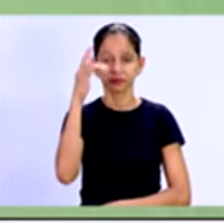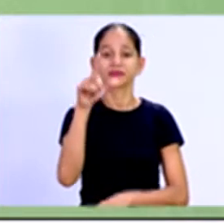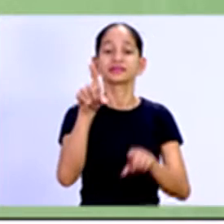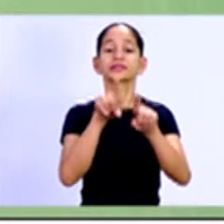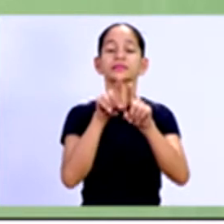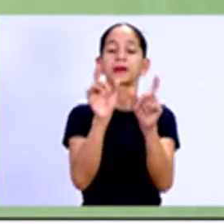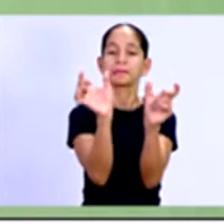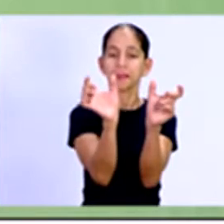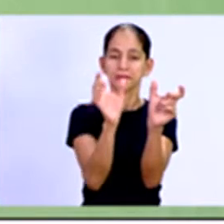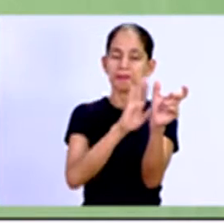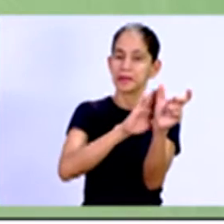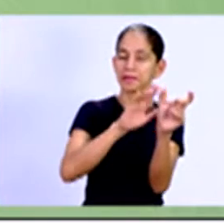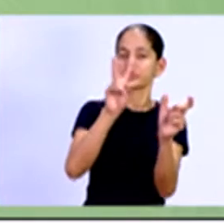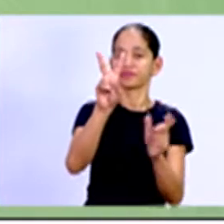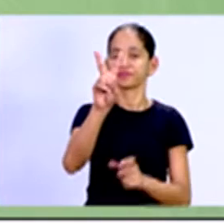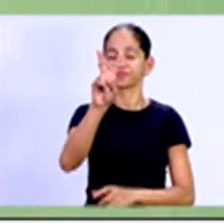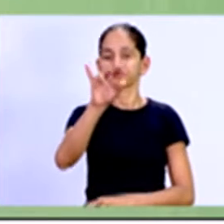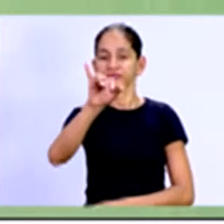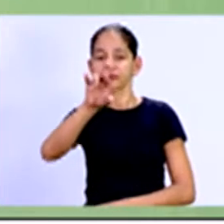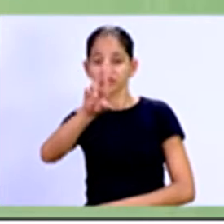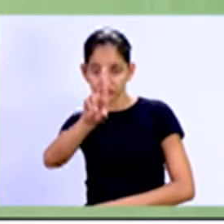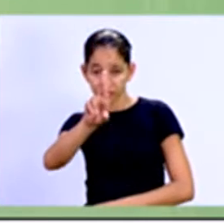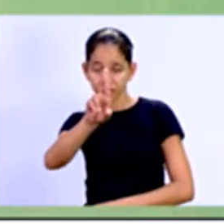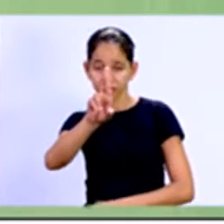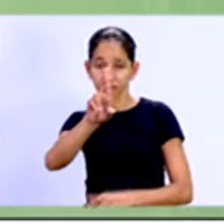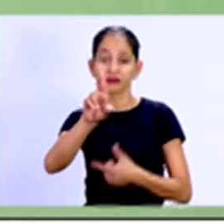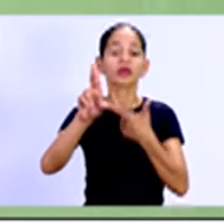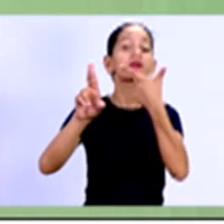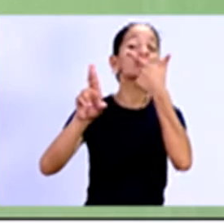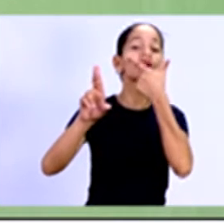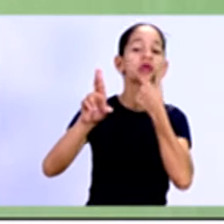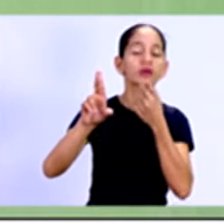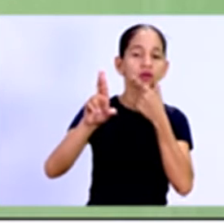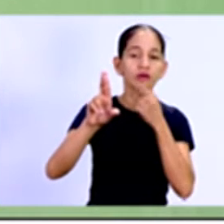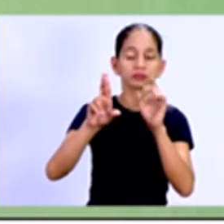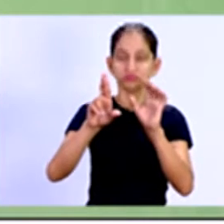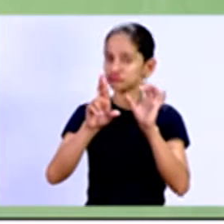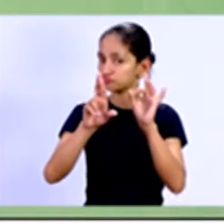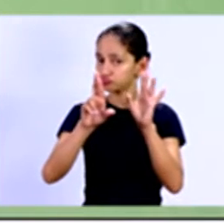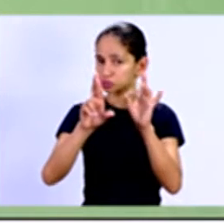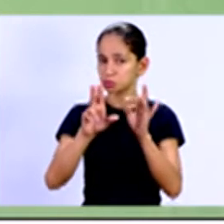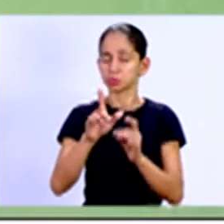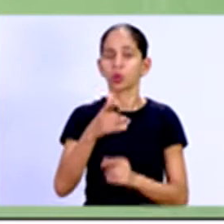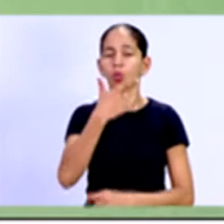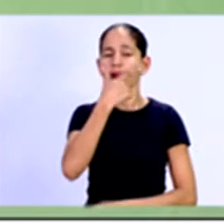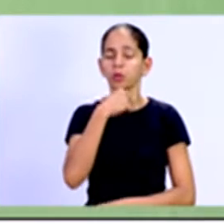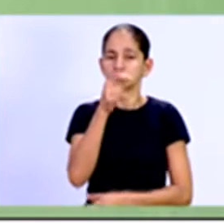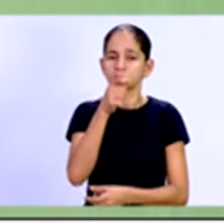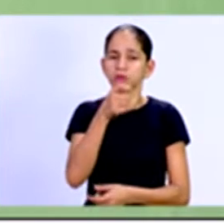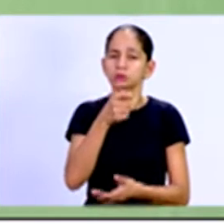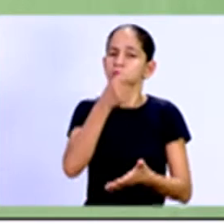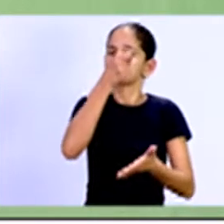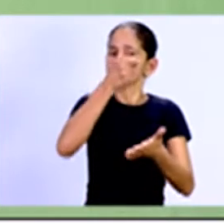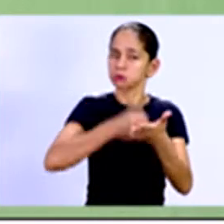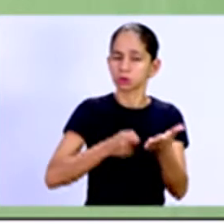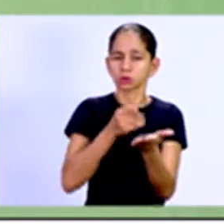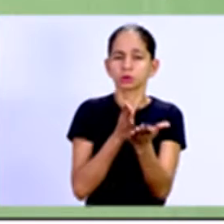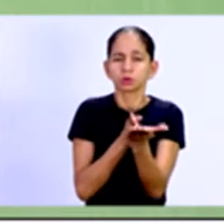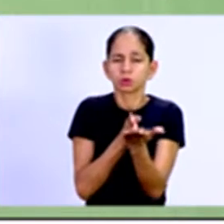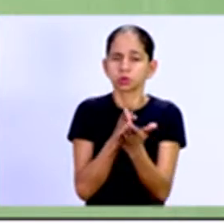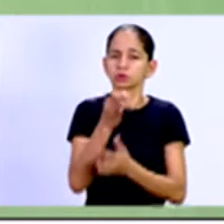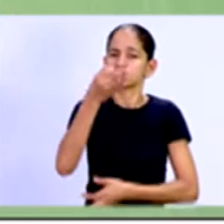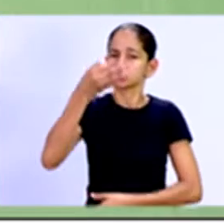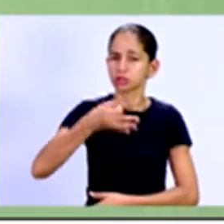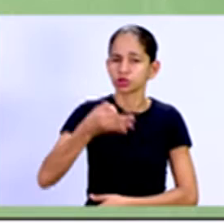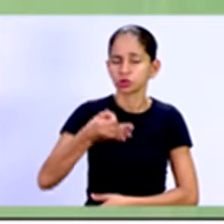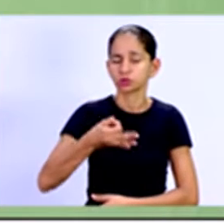seja, o vi. O que é o vi? O vi significa homem no latim. O varão viril, o homem viril, o homem correto,